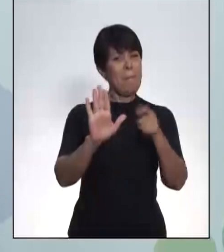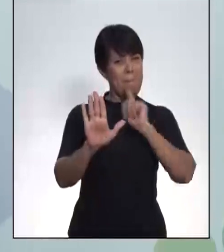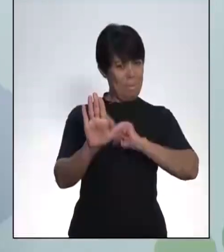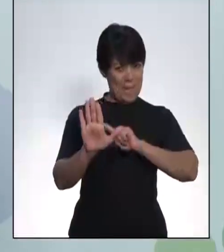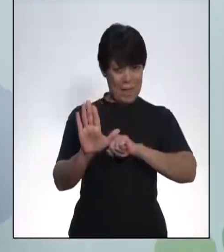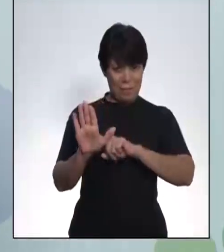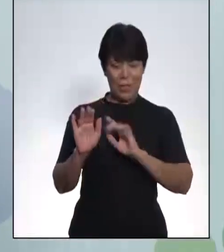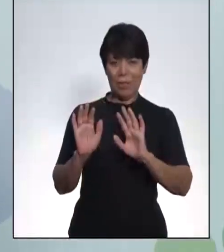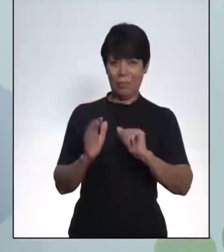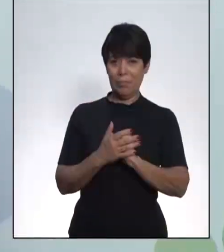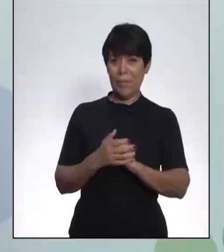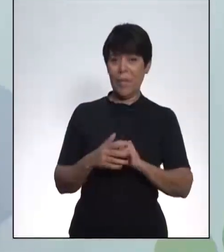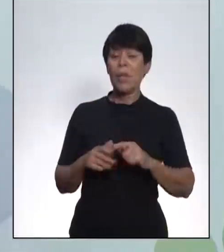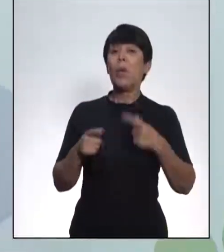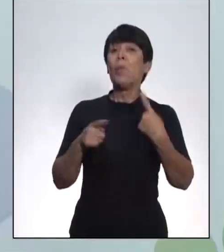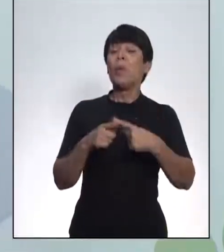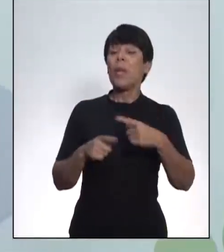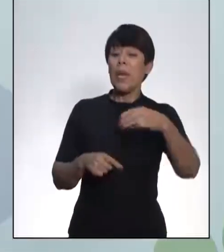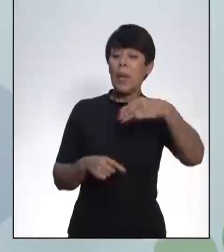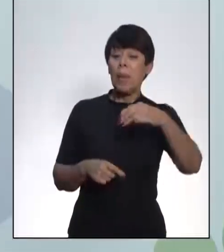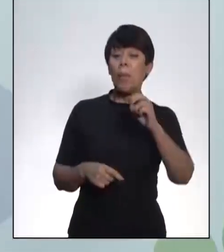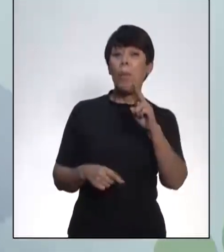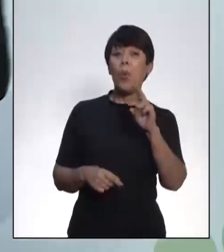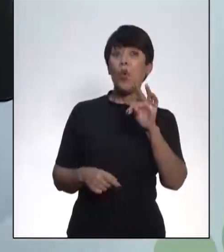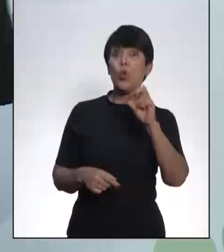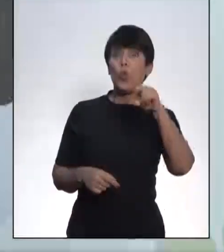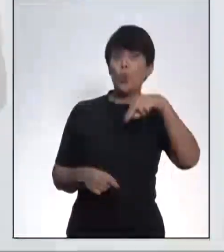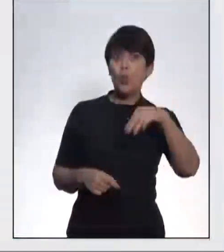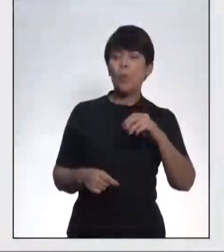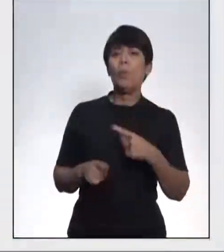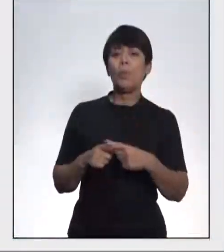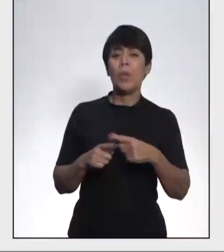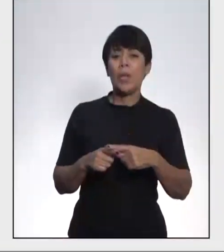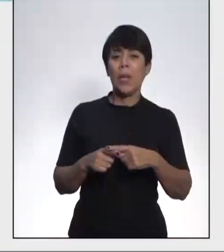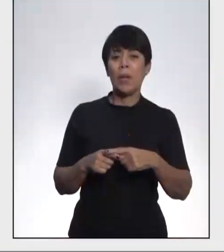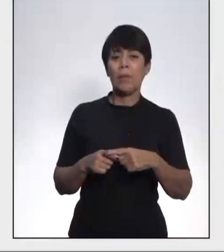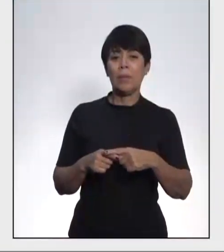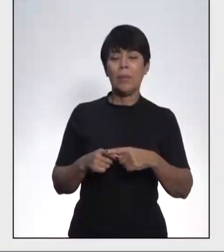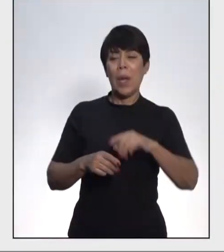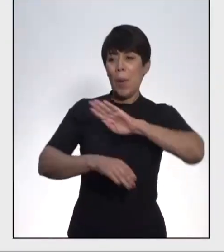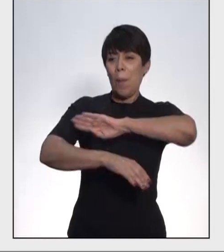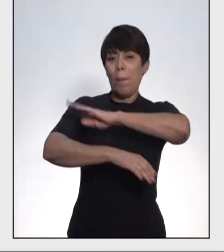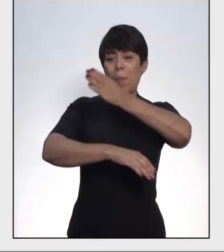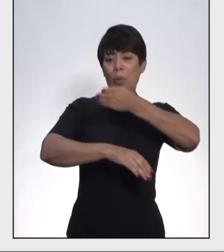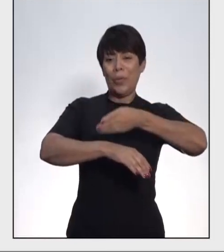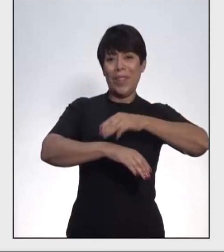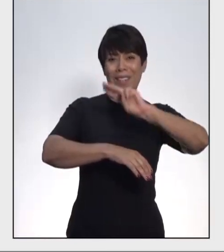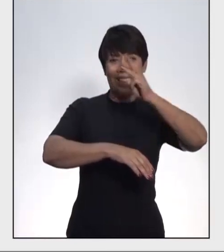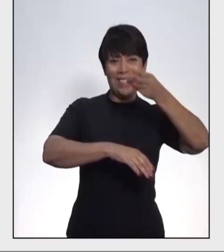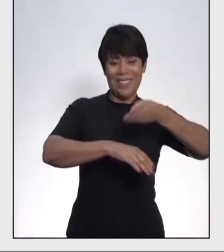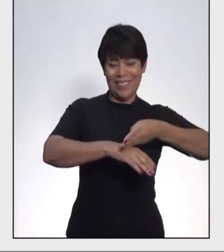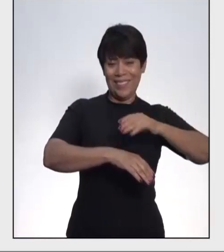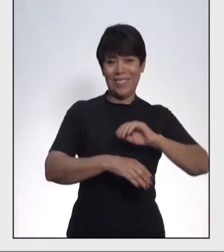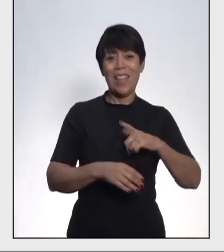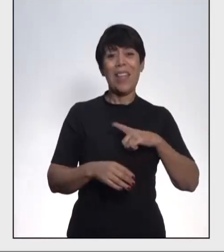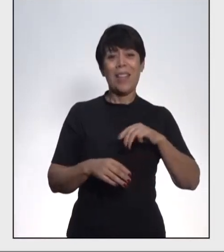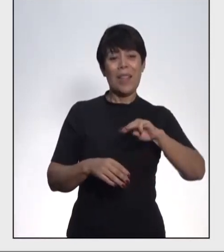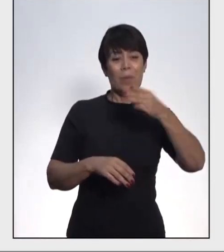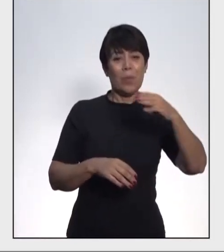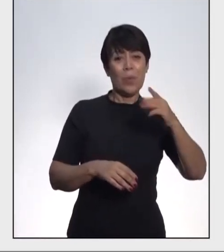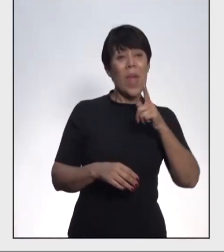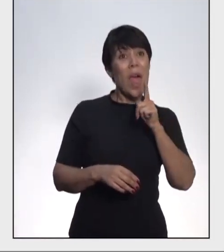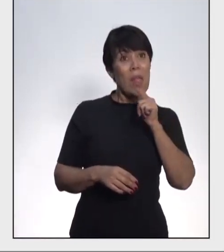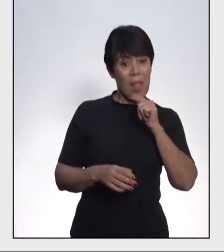lugar chama Mutum? O lugar chama Mutum, dá uma olhadinha. Porque é um lugar cercado de montanhas. Olha os M's na ponta. Tem muitos